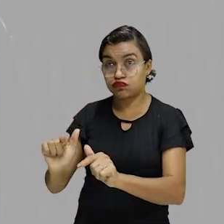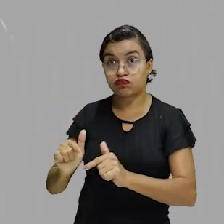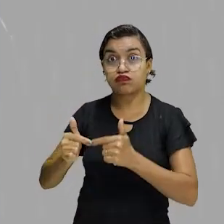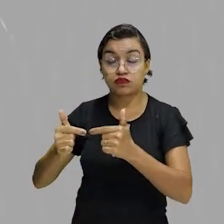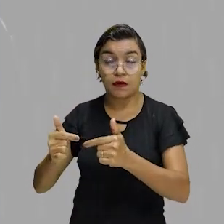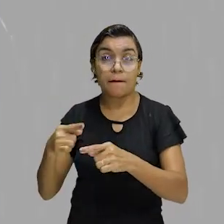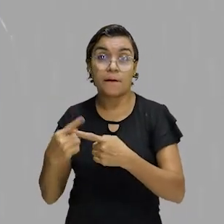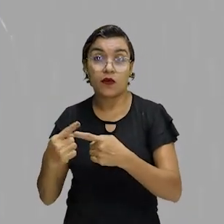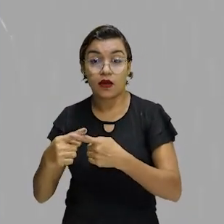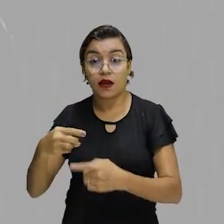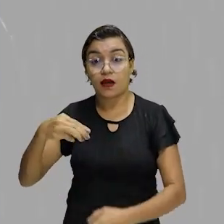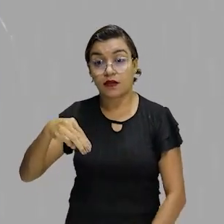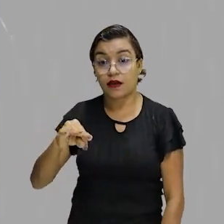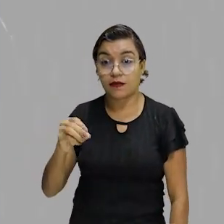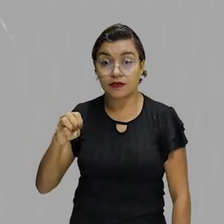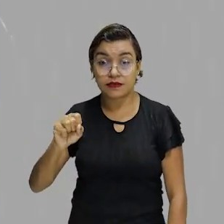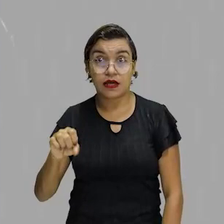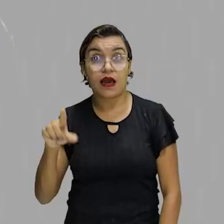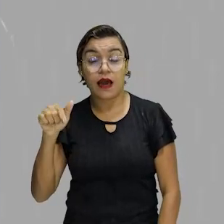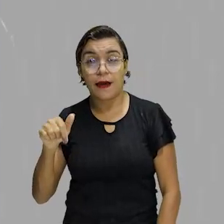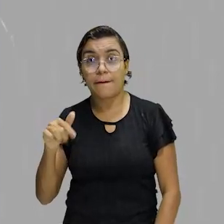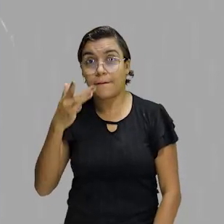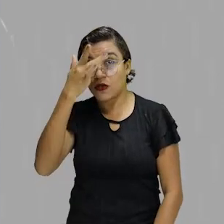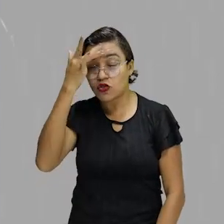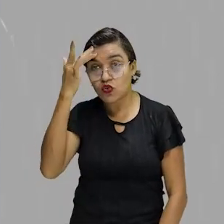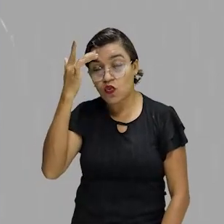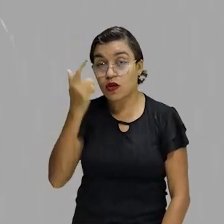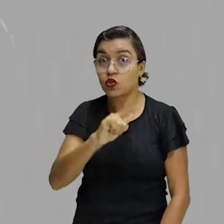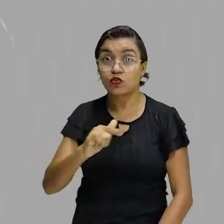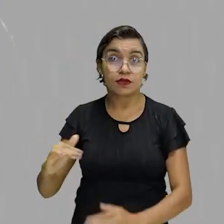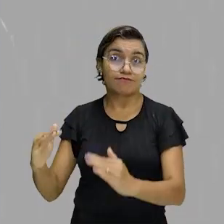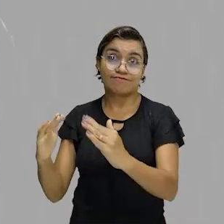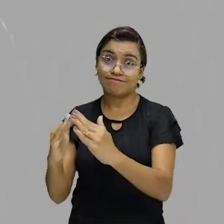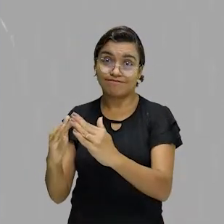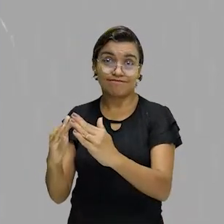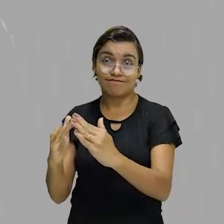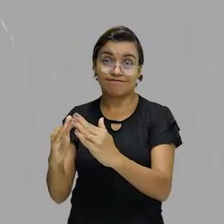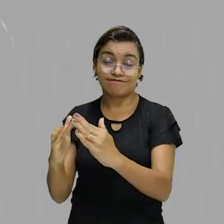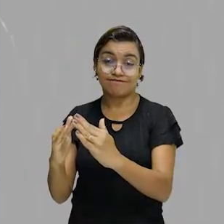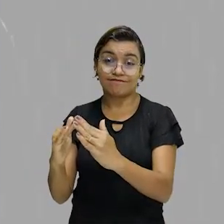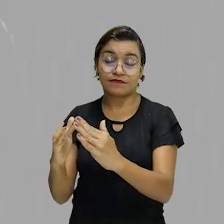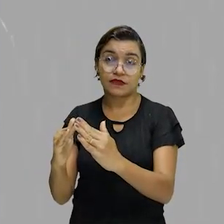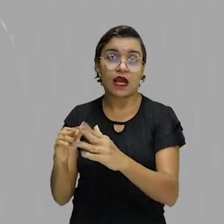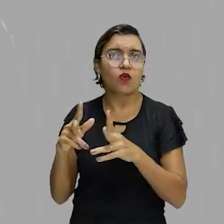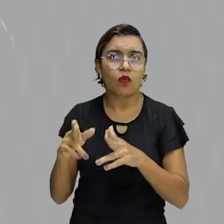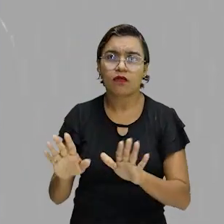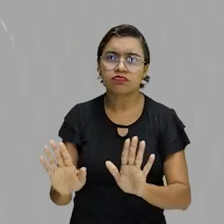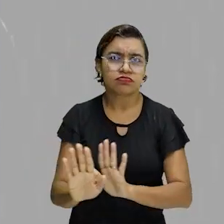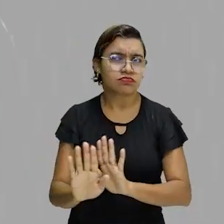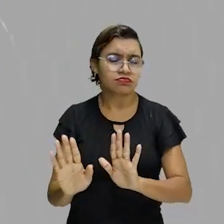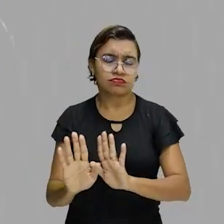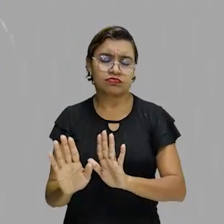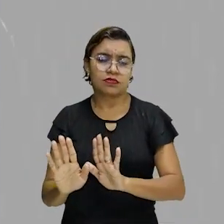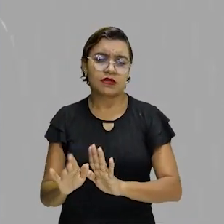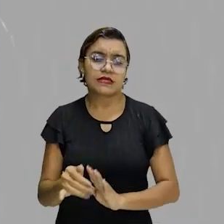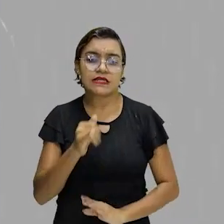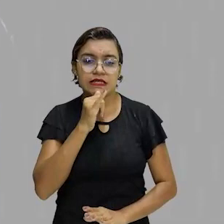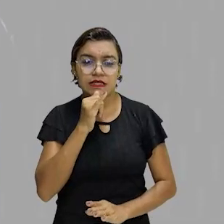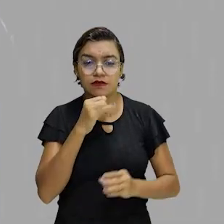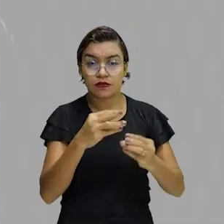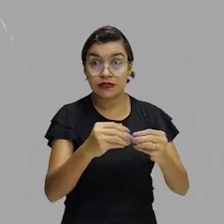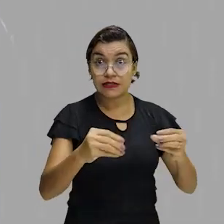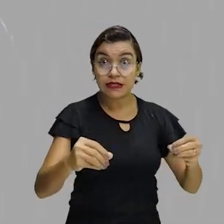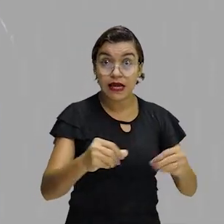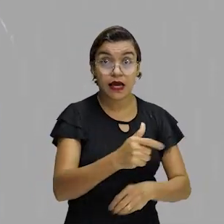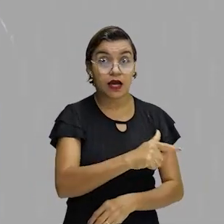Porque o MTST são sem teto. São as pessoas que não têm onde morar, entendeu? Então não é a mesma coisa. Sem terra é uma